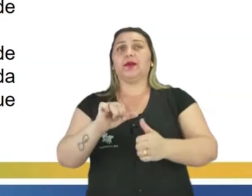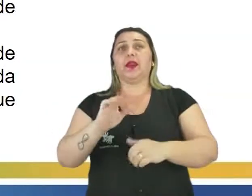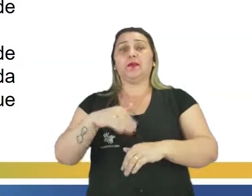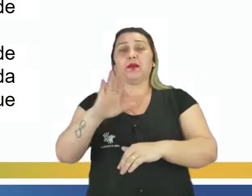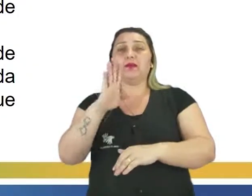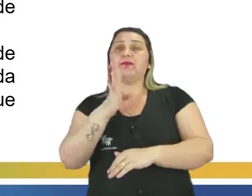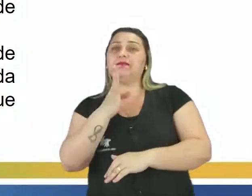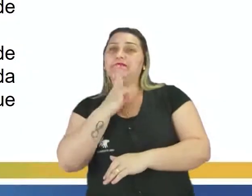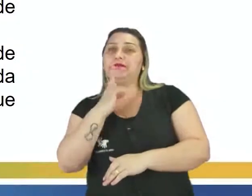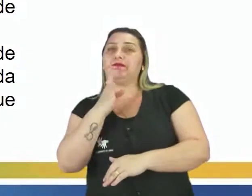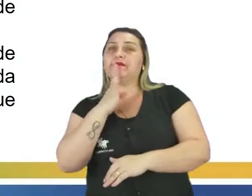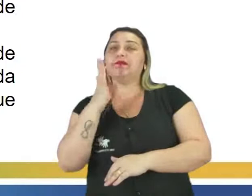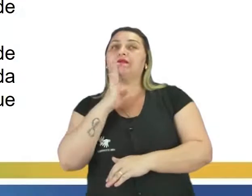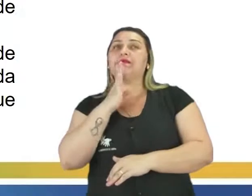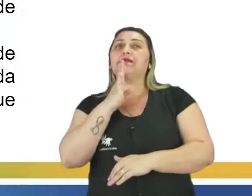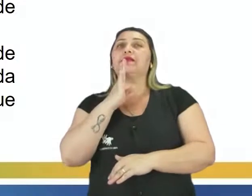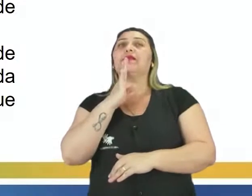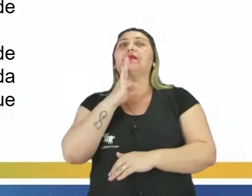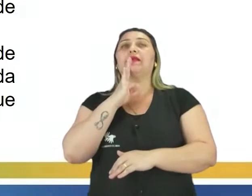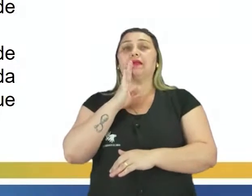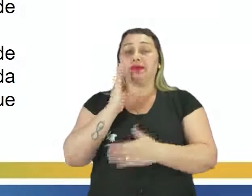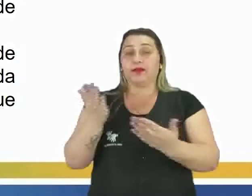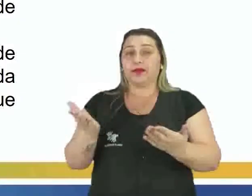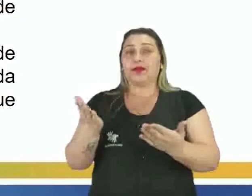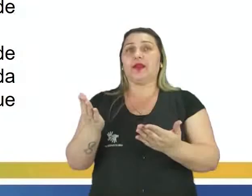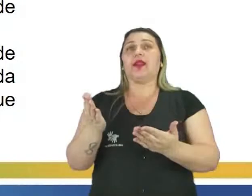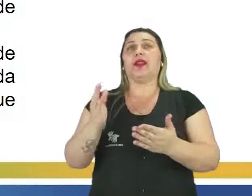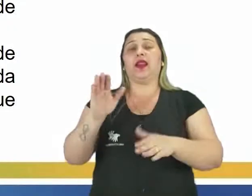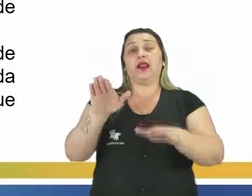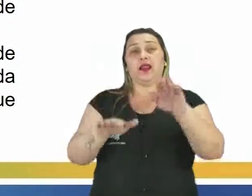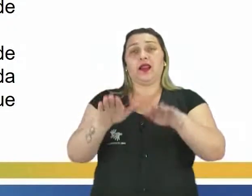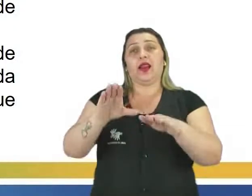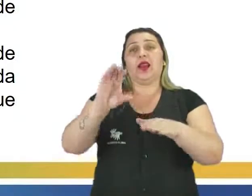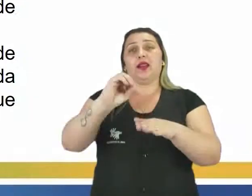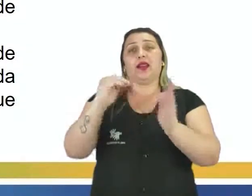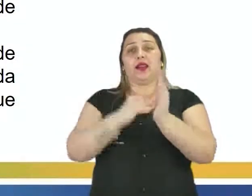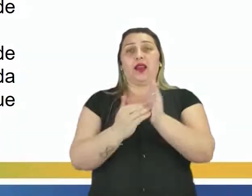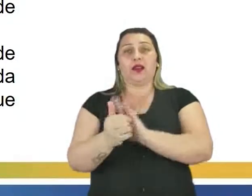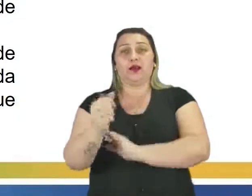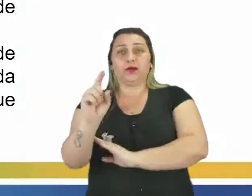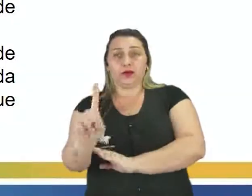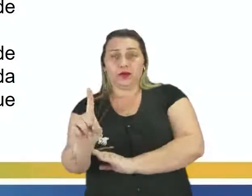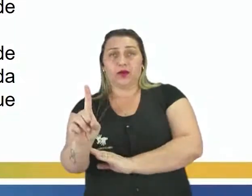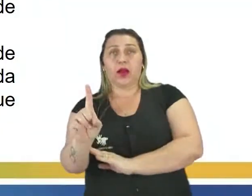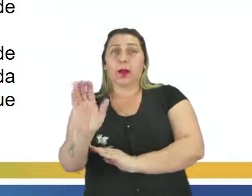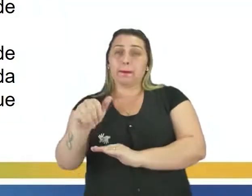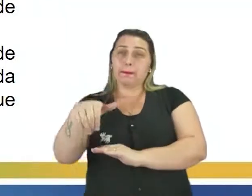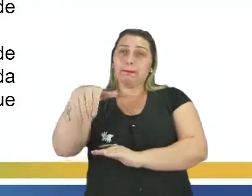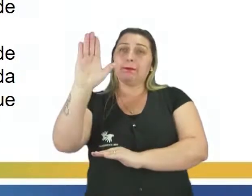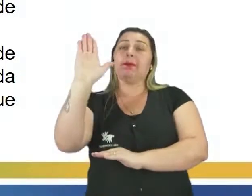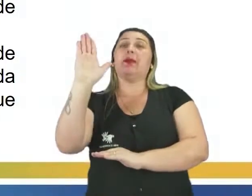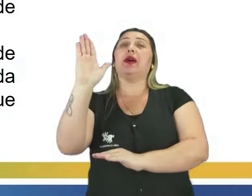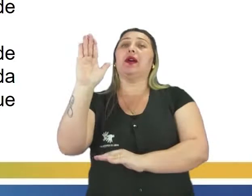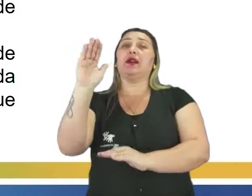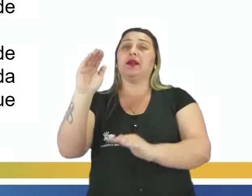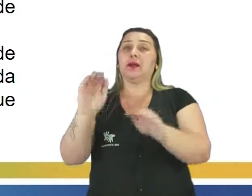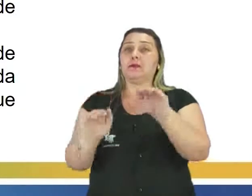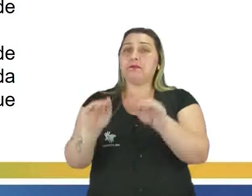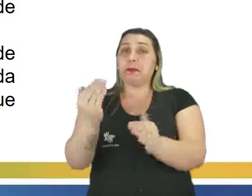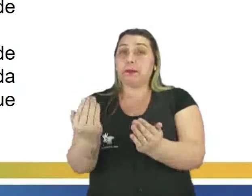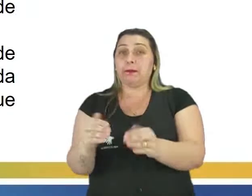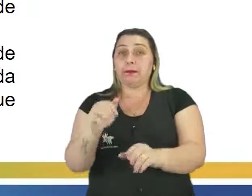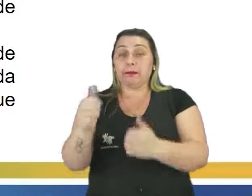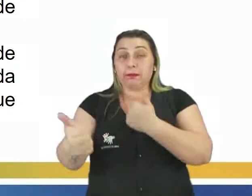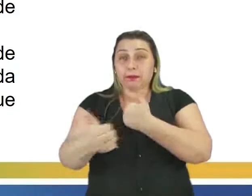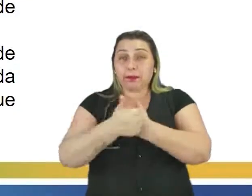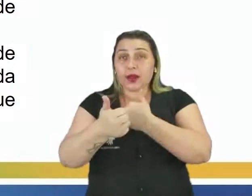mais conhecidas é o coeficiente de Gini, que varia de 0 a 1. Quanto mais se aproxima de 1, maior